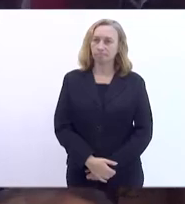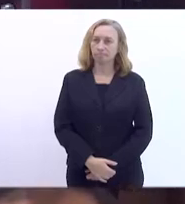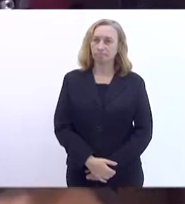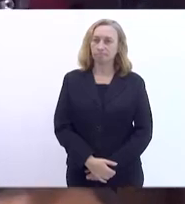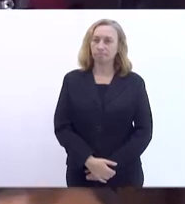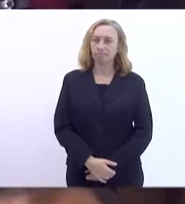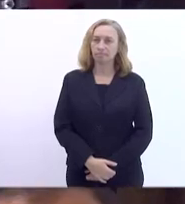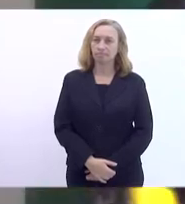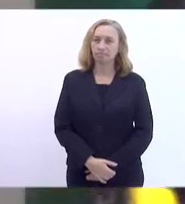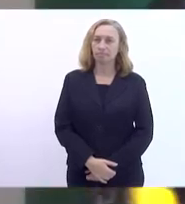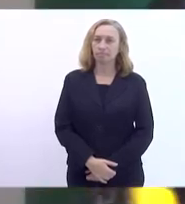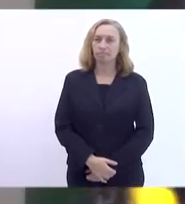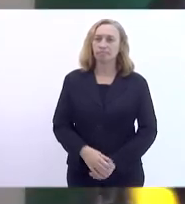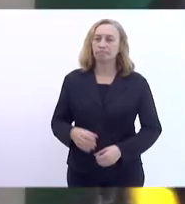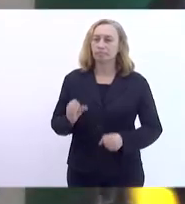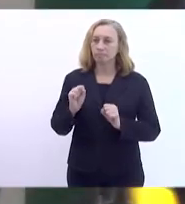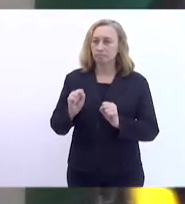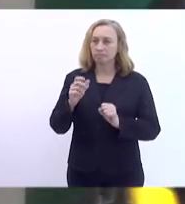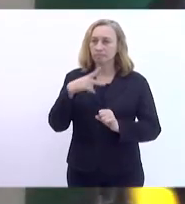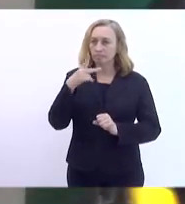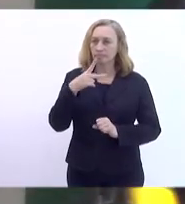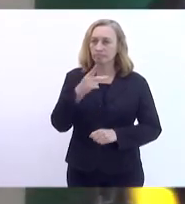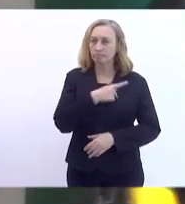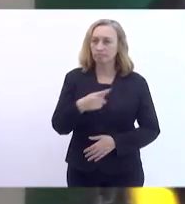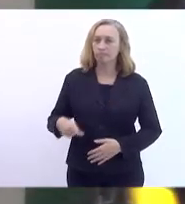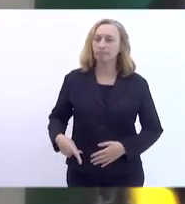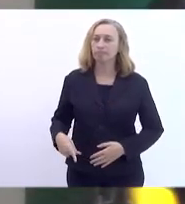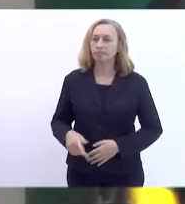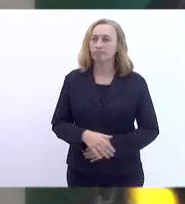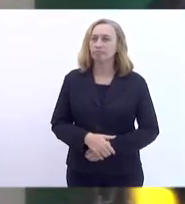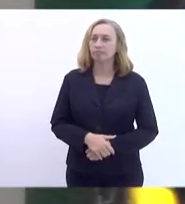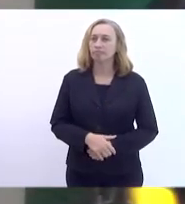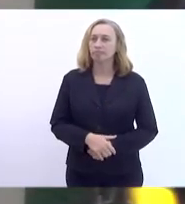no microfone viva voz aí Presidente pode falar